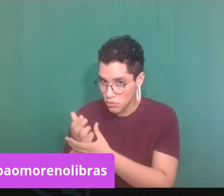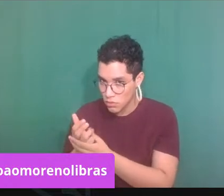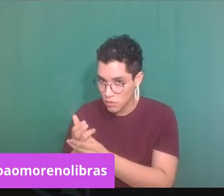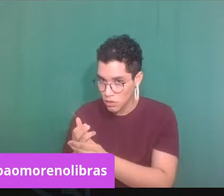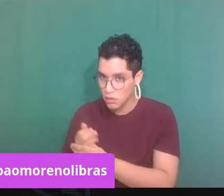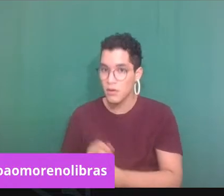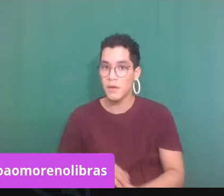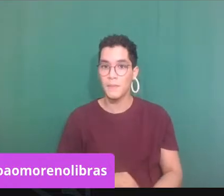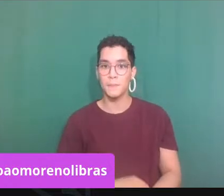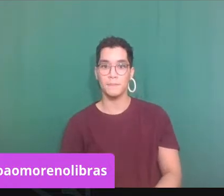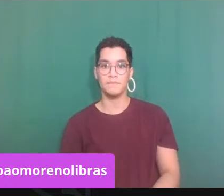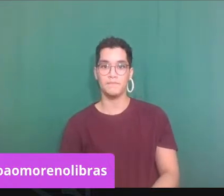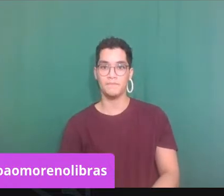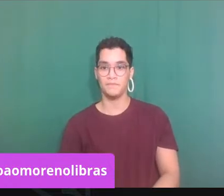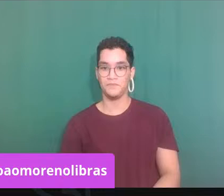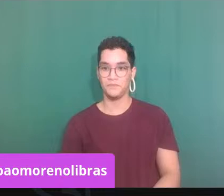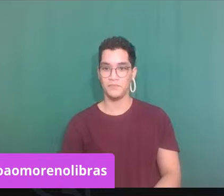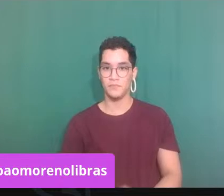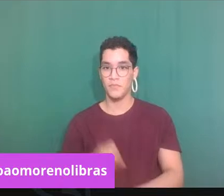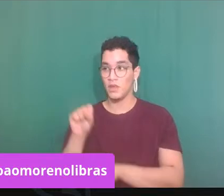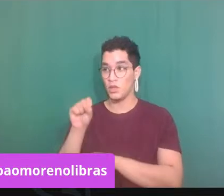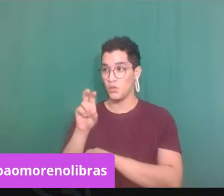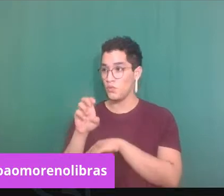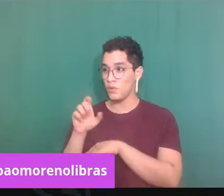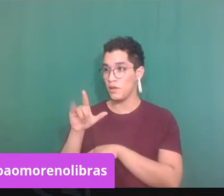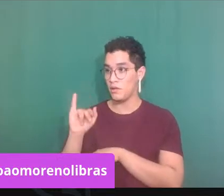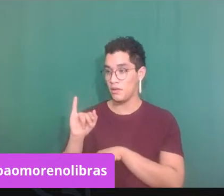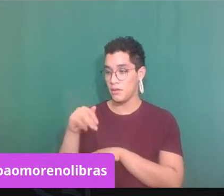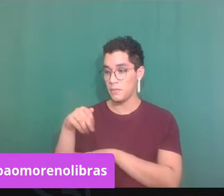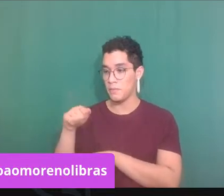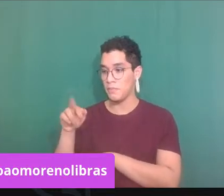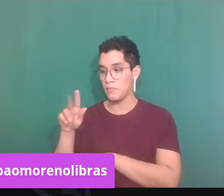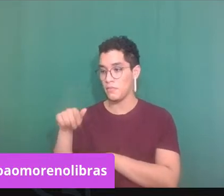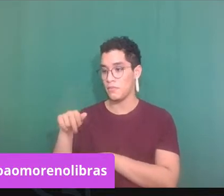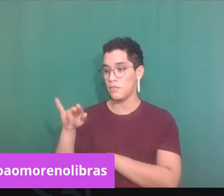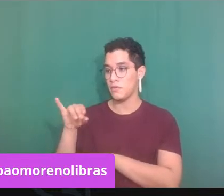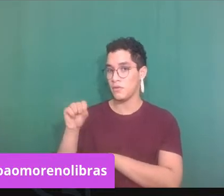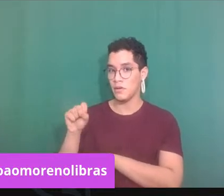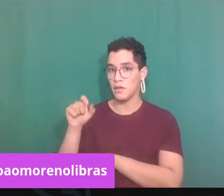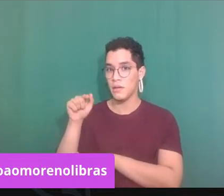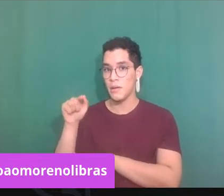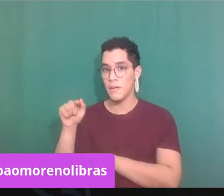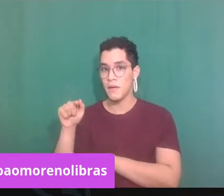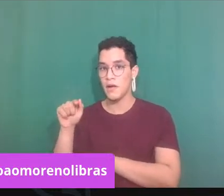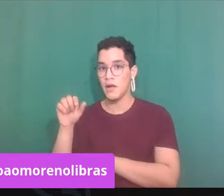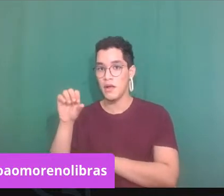minúsculo, Sueli Marquese, ponto,